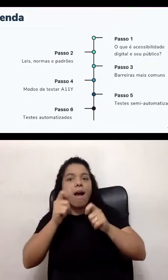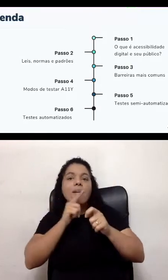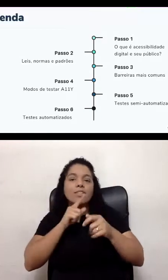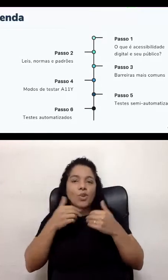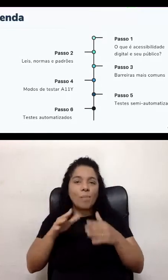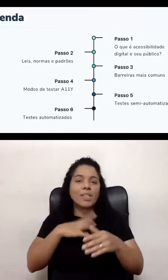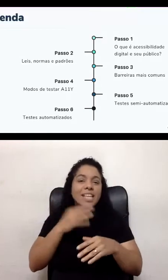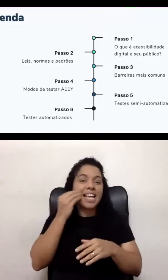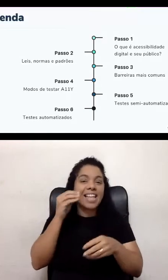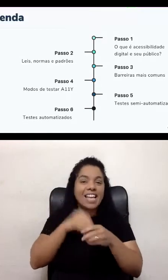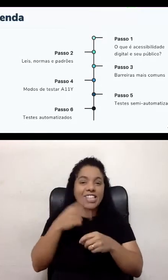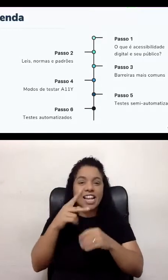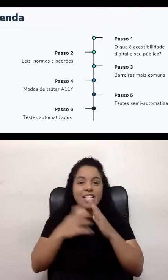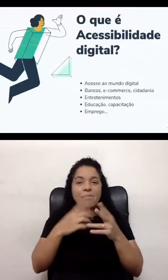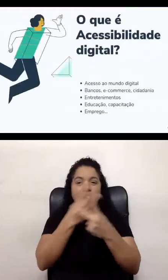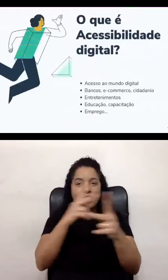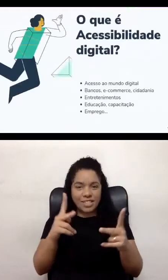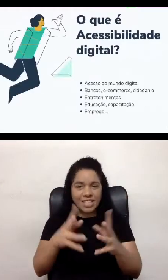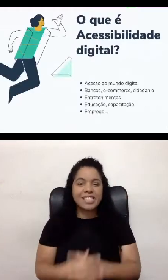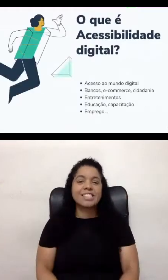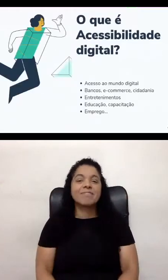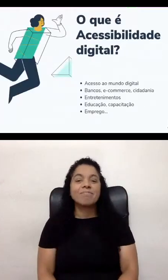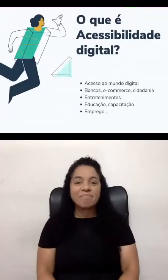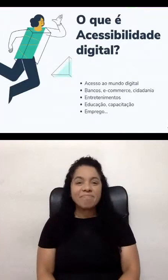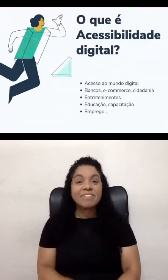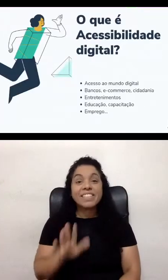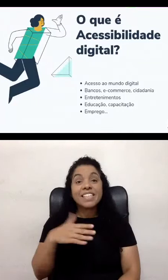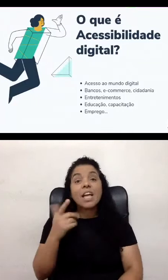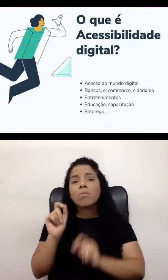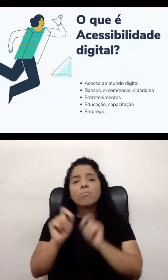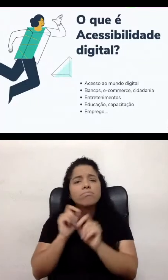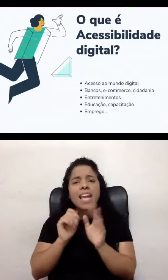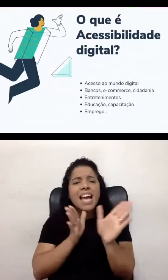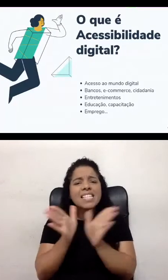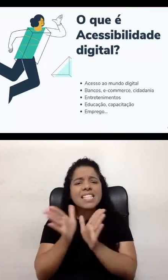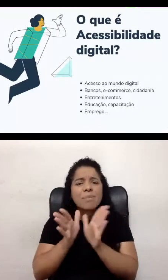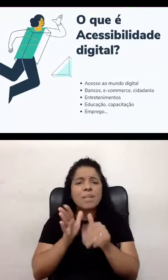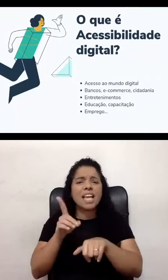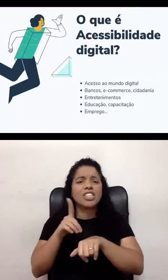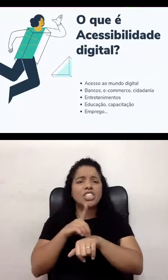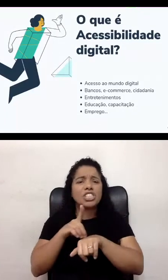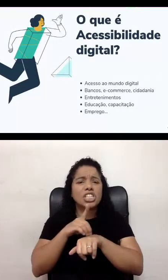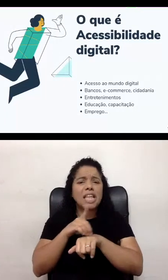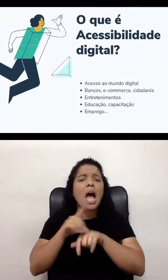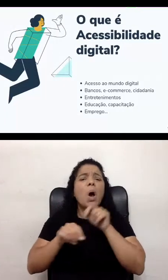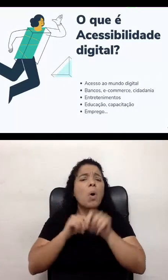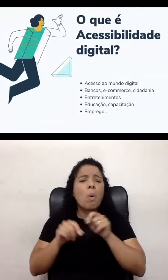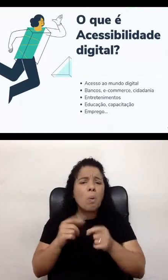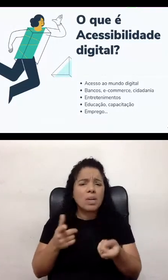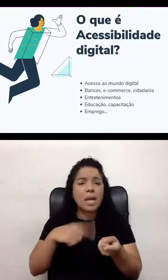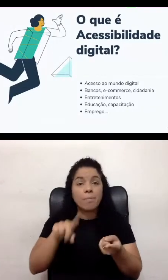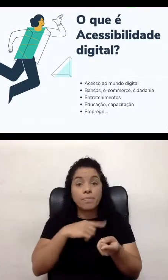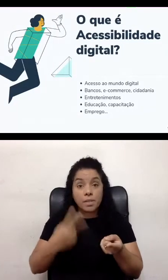lá na empresa da vocês. Então, gente, o que é acessibilidade digital, tá? Vamos pensar assim, ó, a gente está